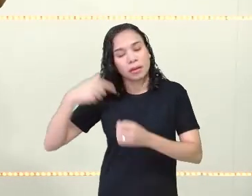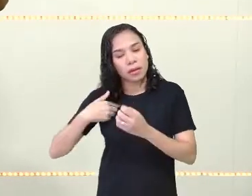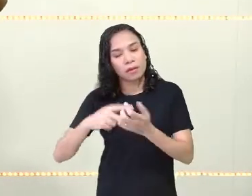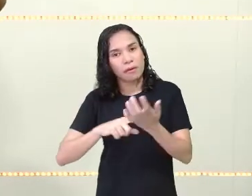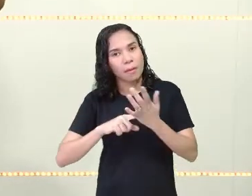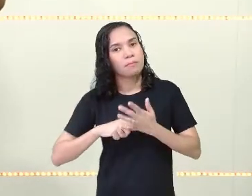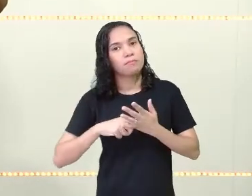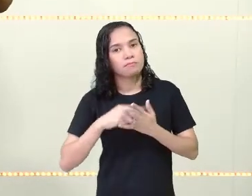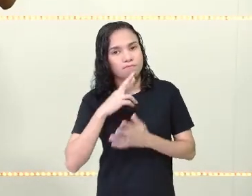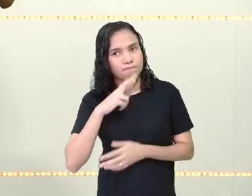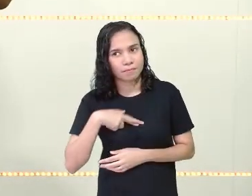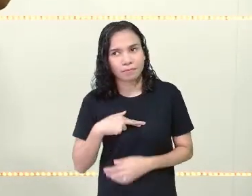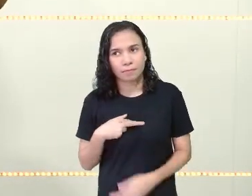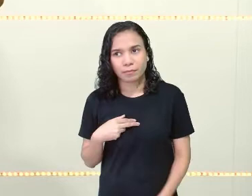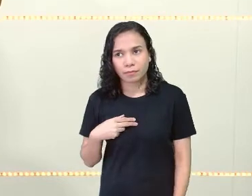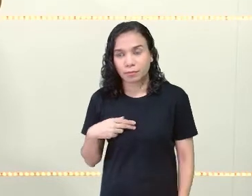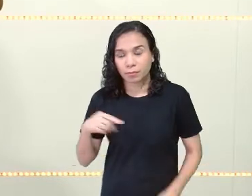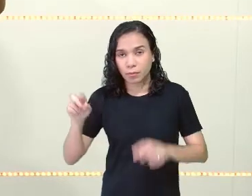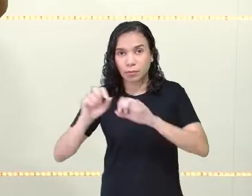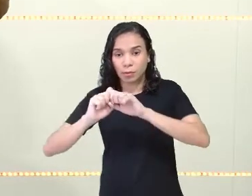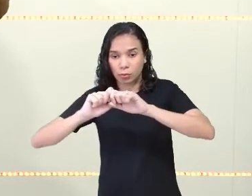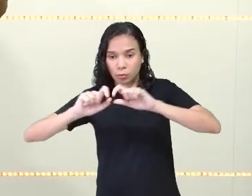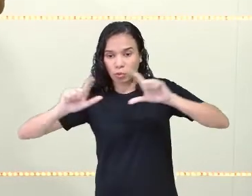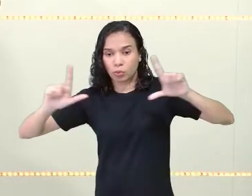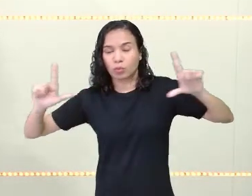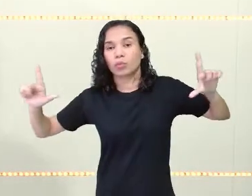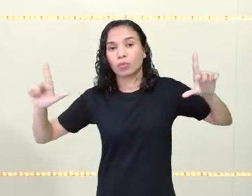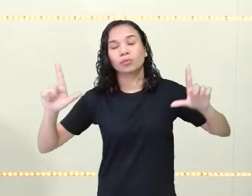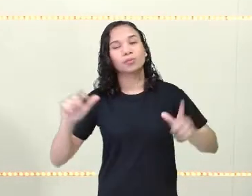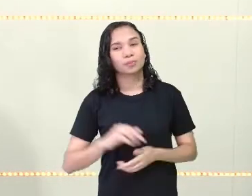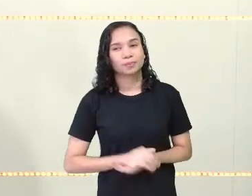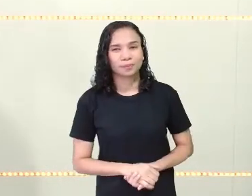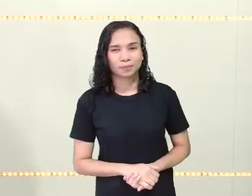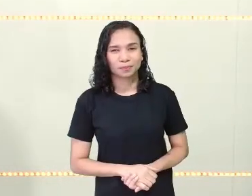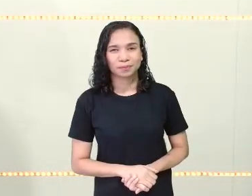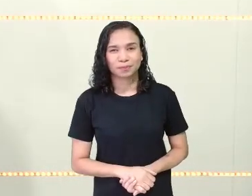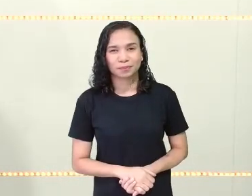dar a resposta. Abre aí a tela, por favor, produção.